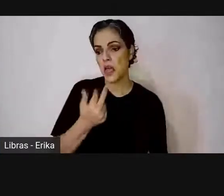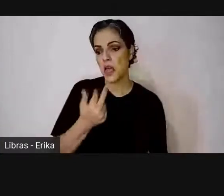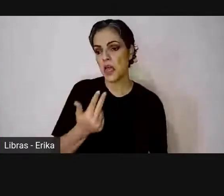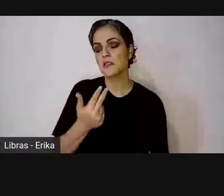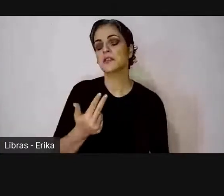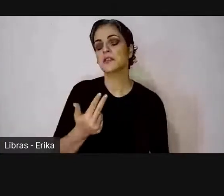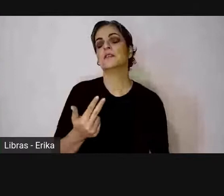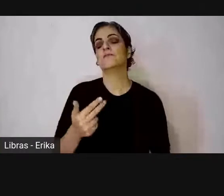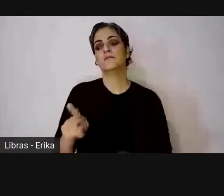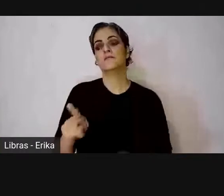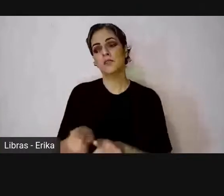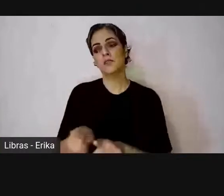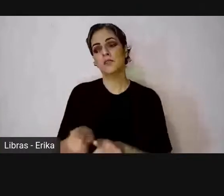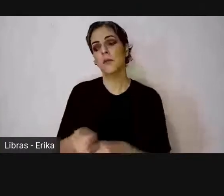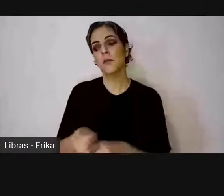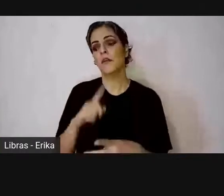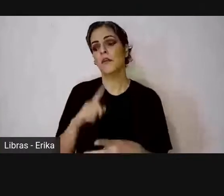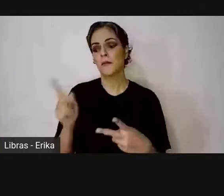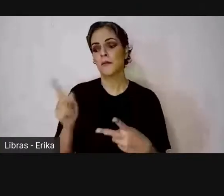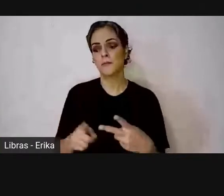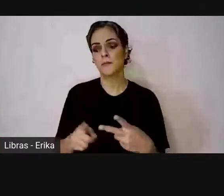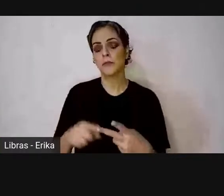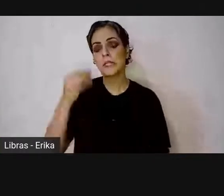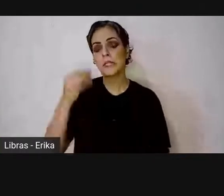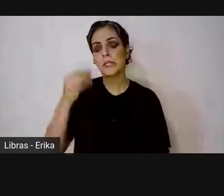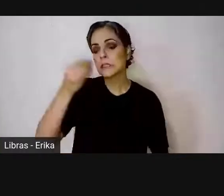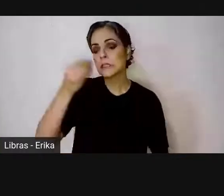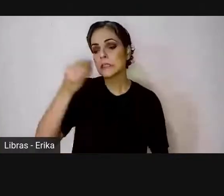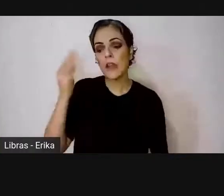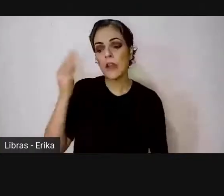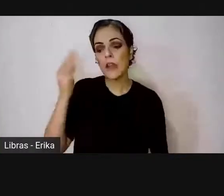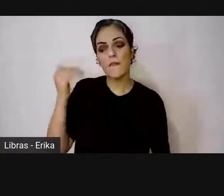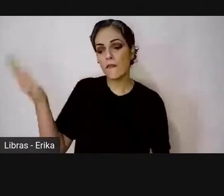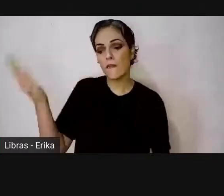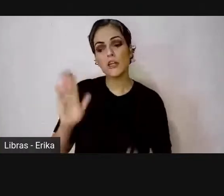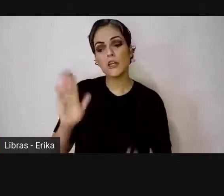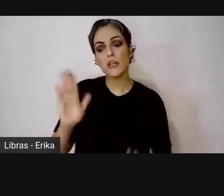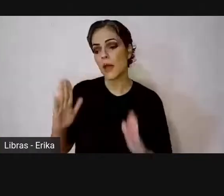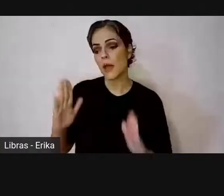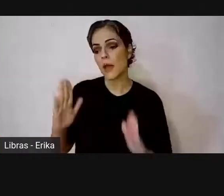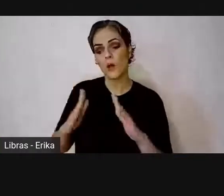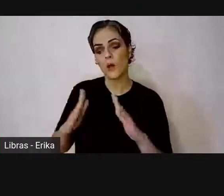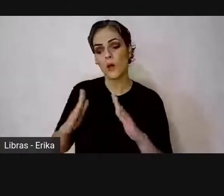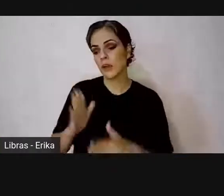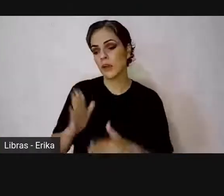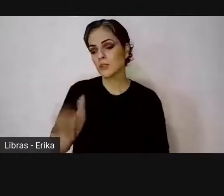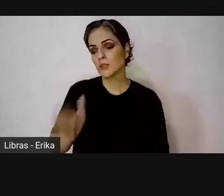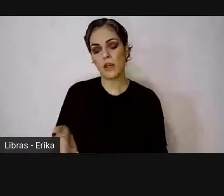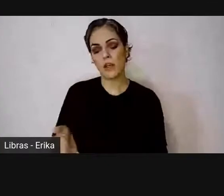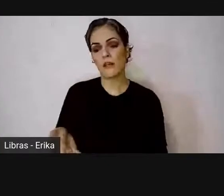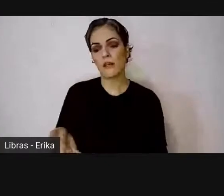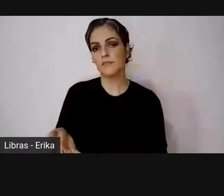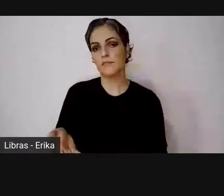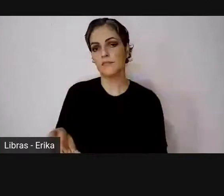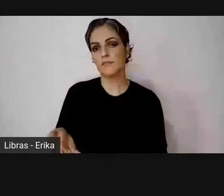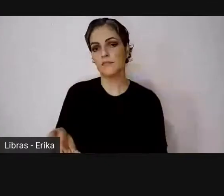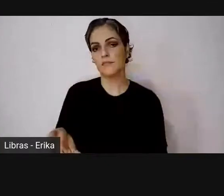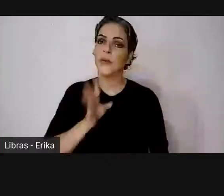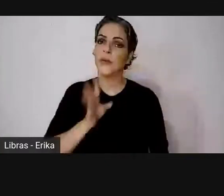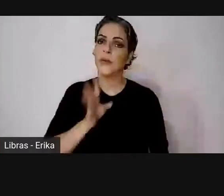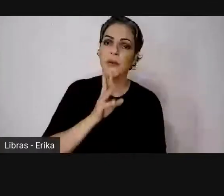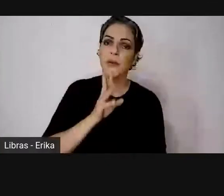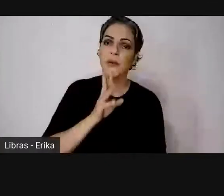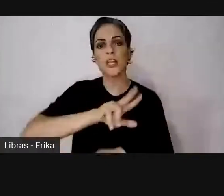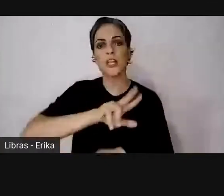meu favor a experiência de viver fora do país, a experiência de conhecer outras culturas,